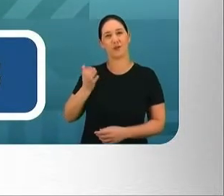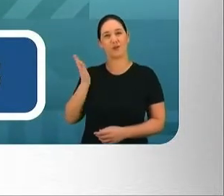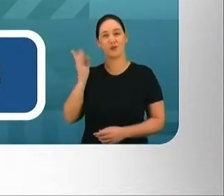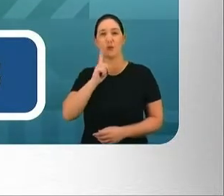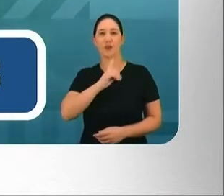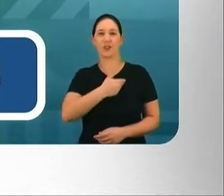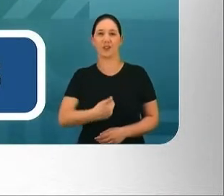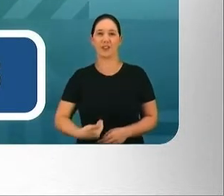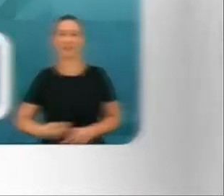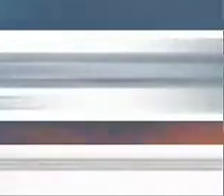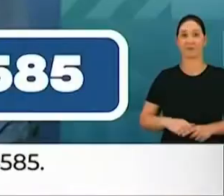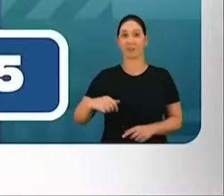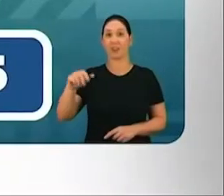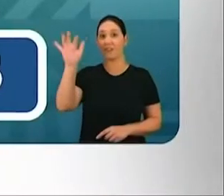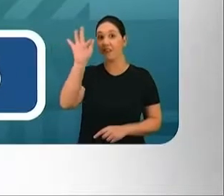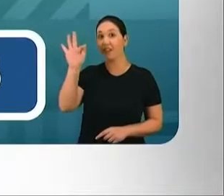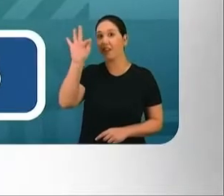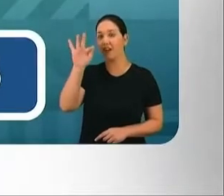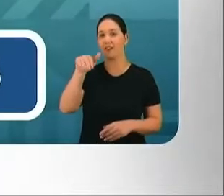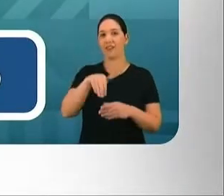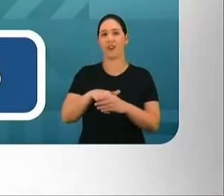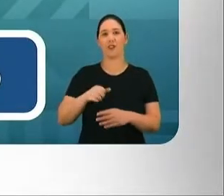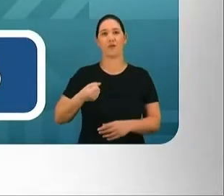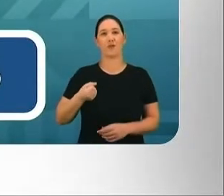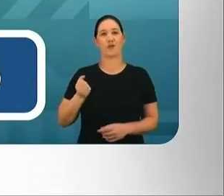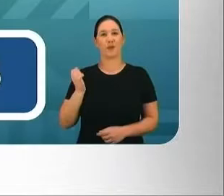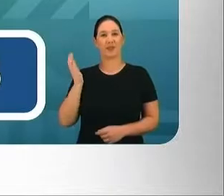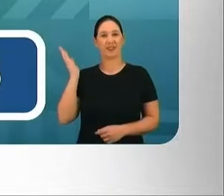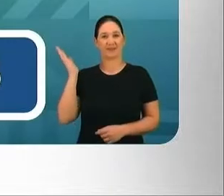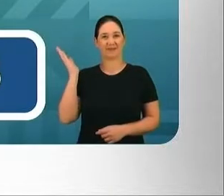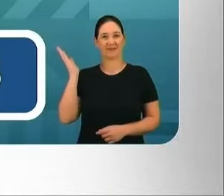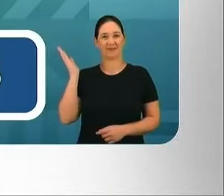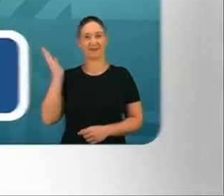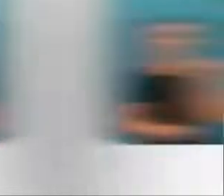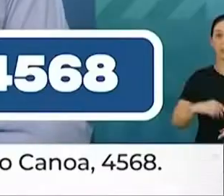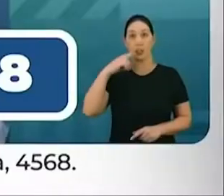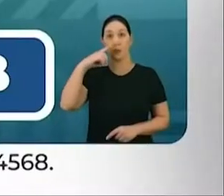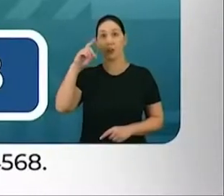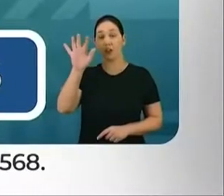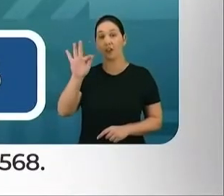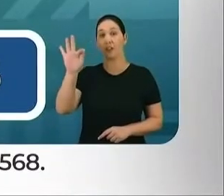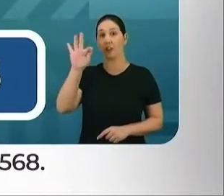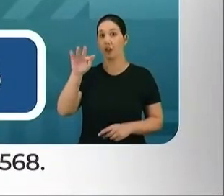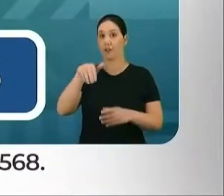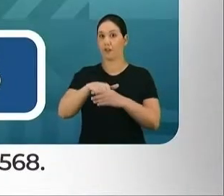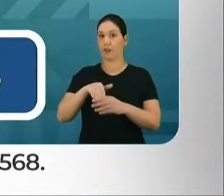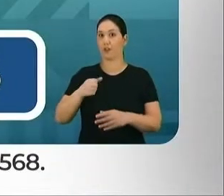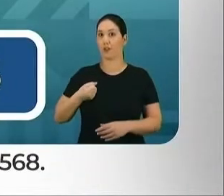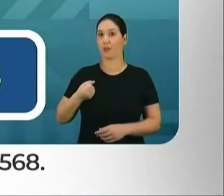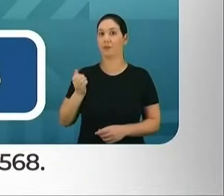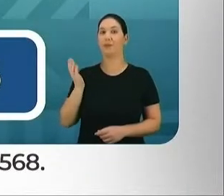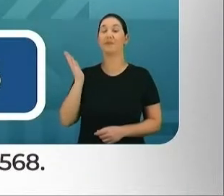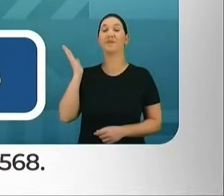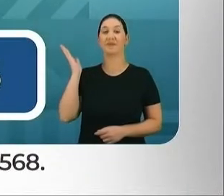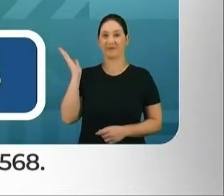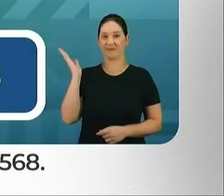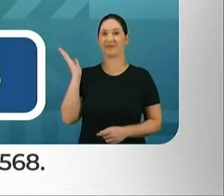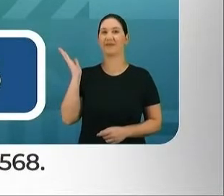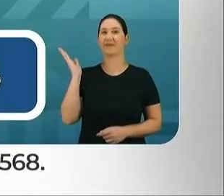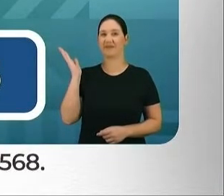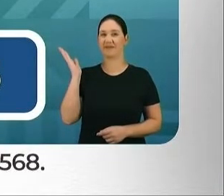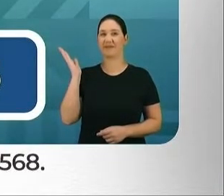4523. Rodrigo, governador. Para federal, vote André Sacco, 4585. Para deputado federal, vote César do